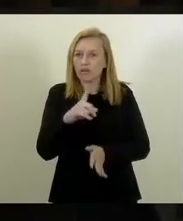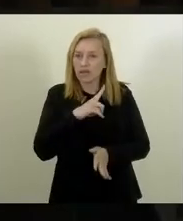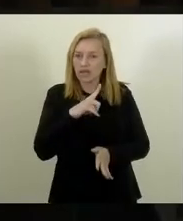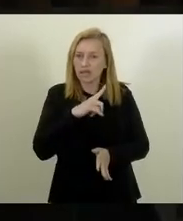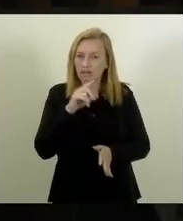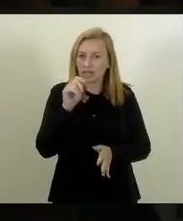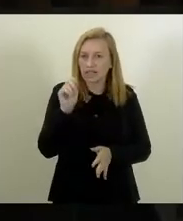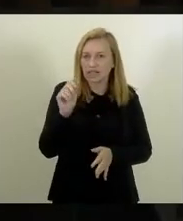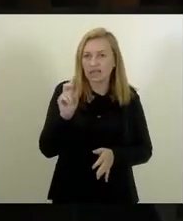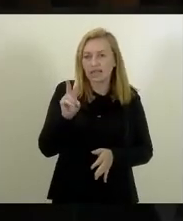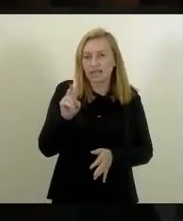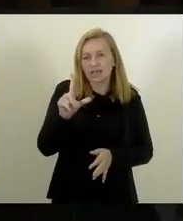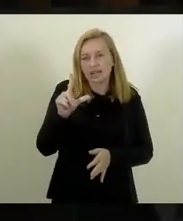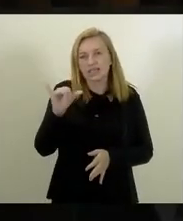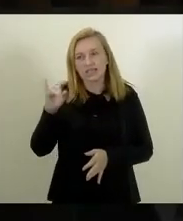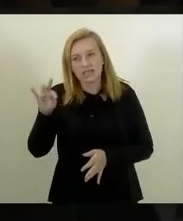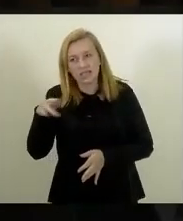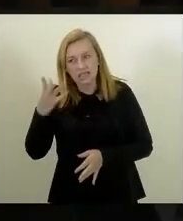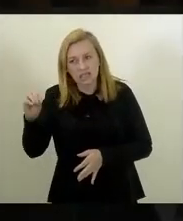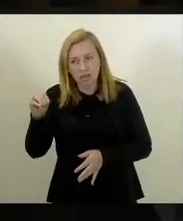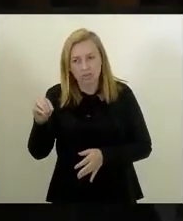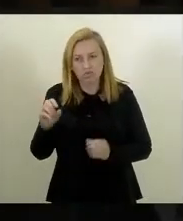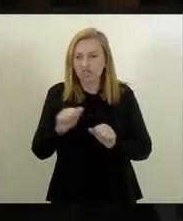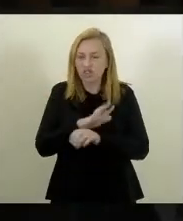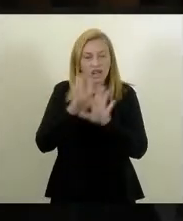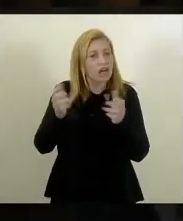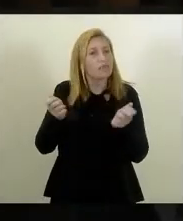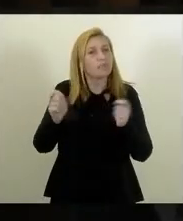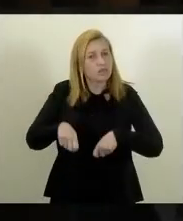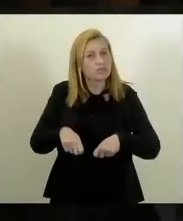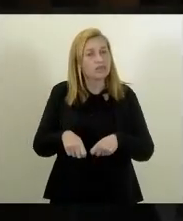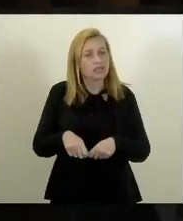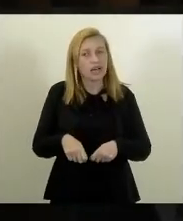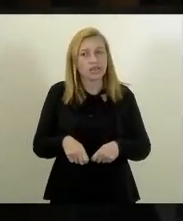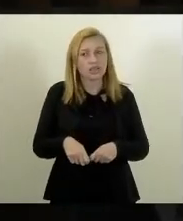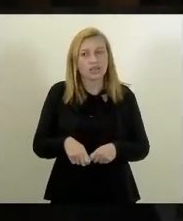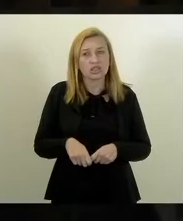licitação, deixa clara a possibilidade